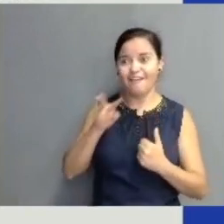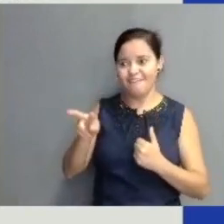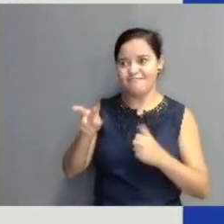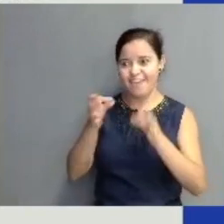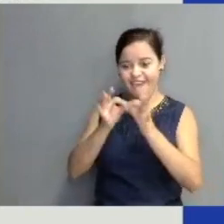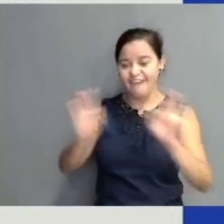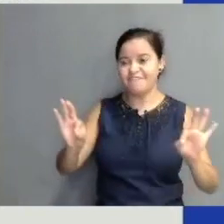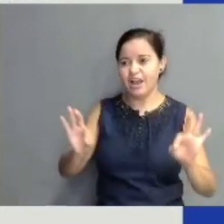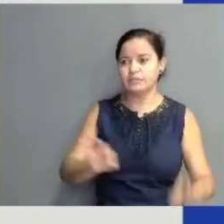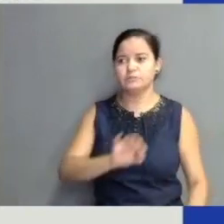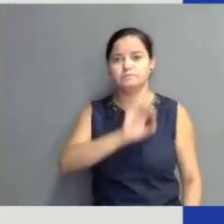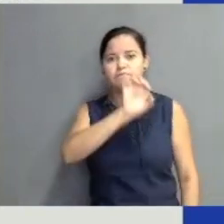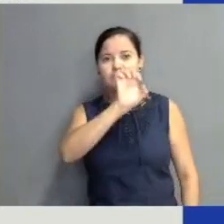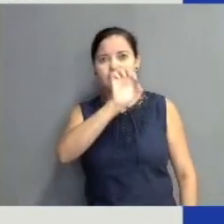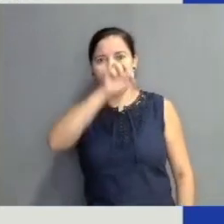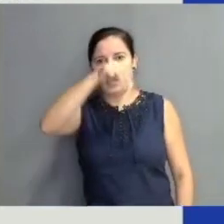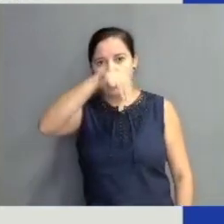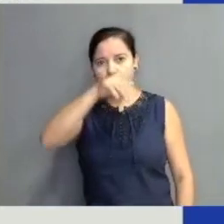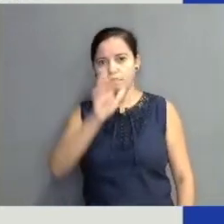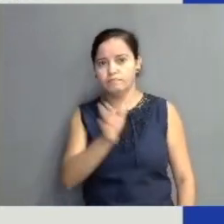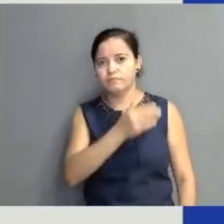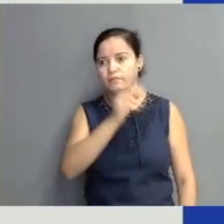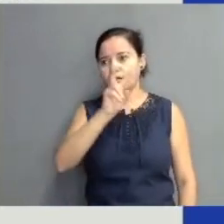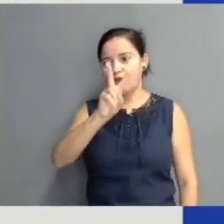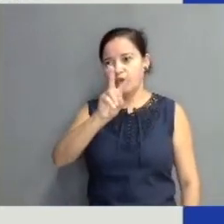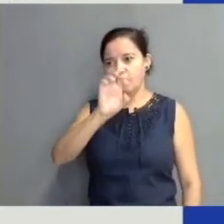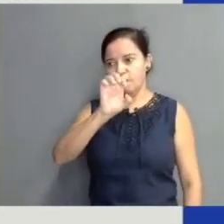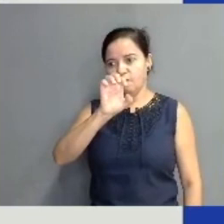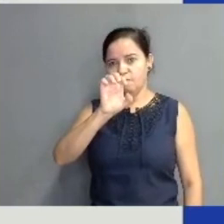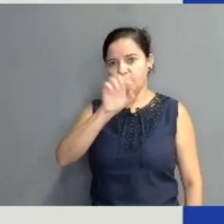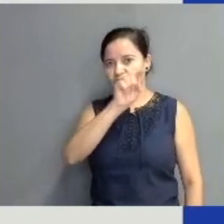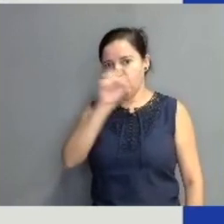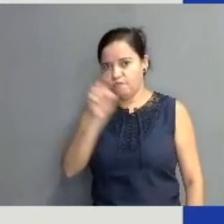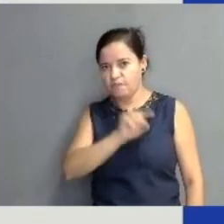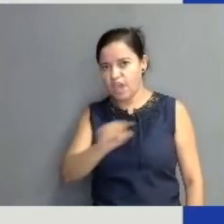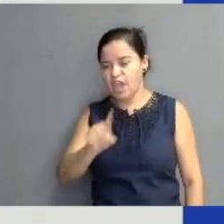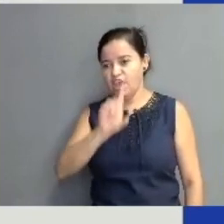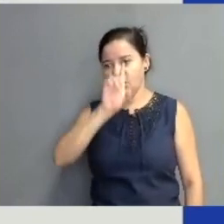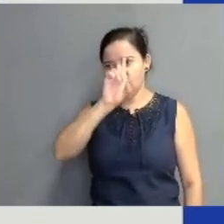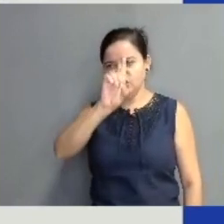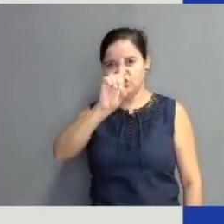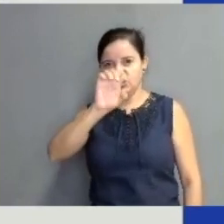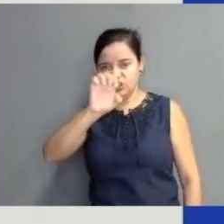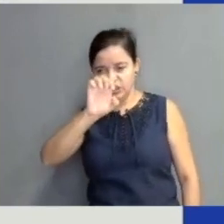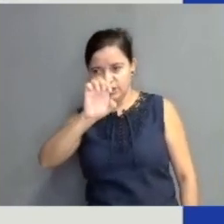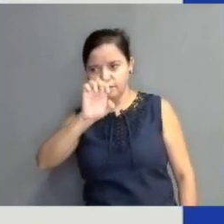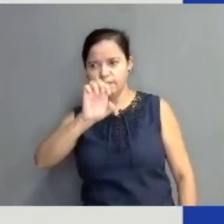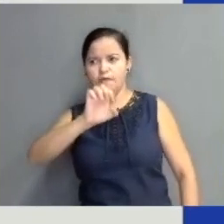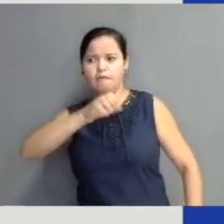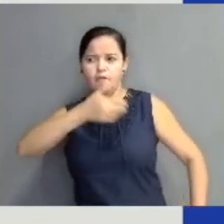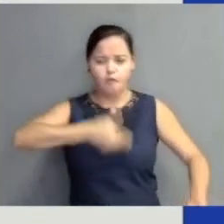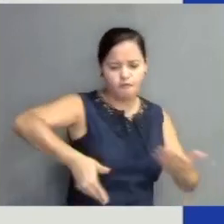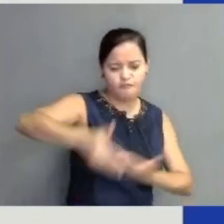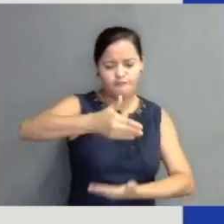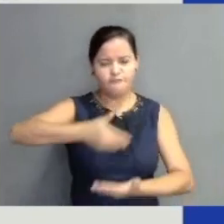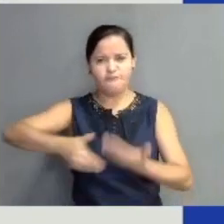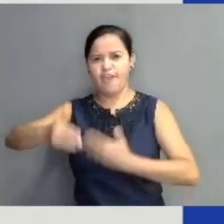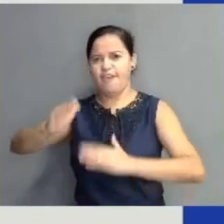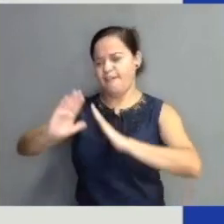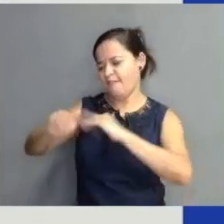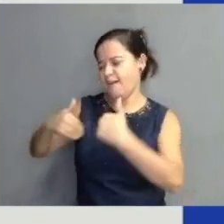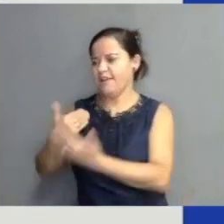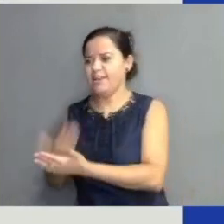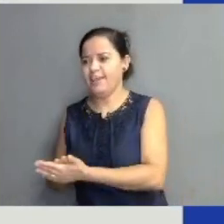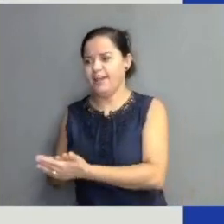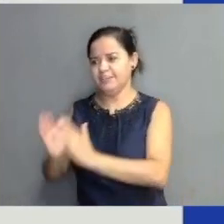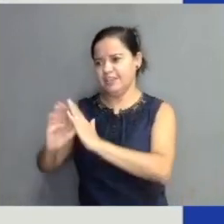Ao invés de conviver com outras crianças na sala de aula, elas passam o dia cercadas de adultos, suando a